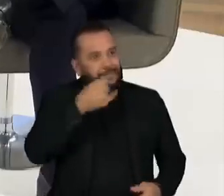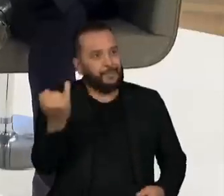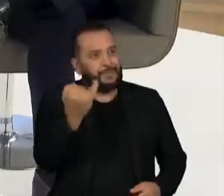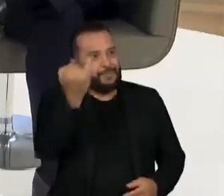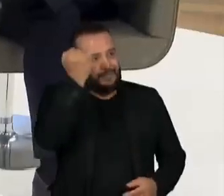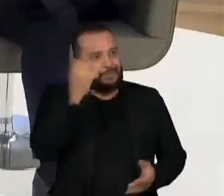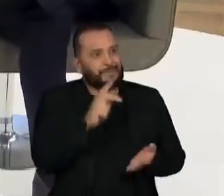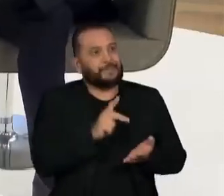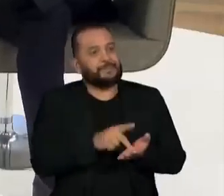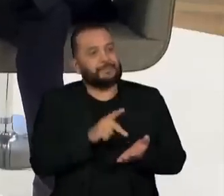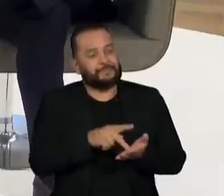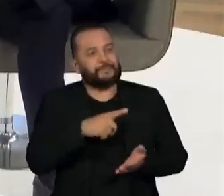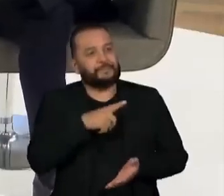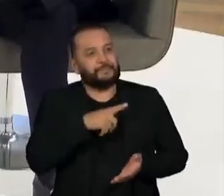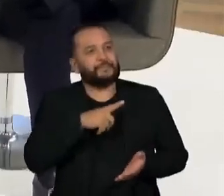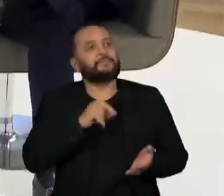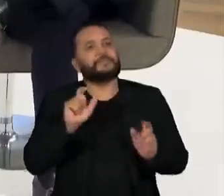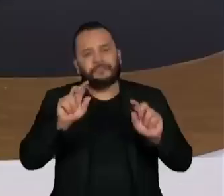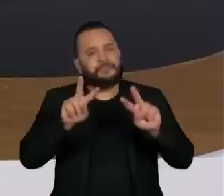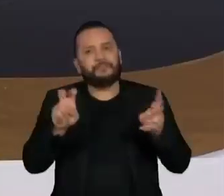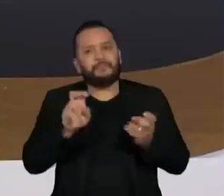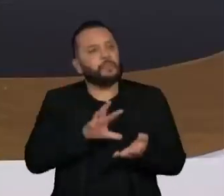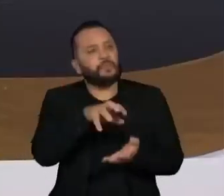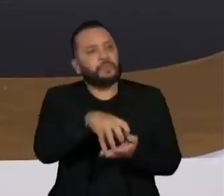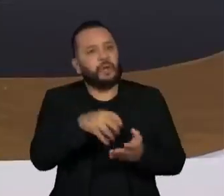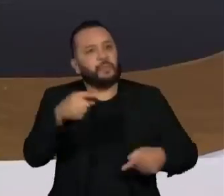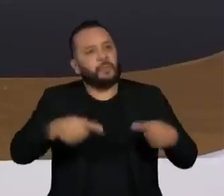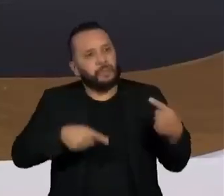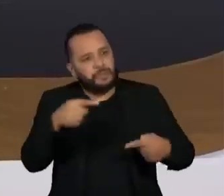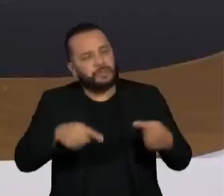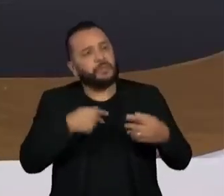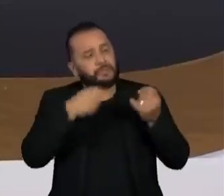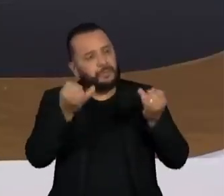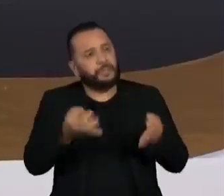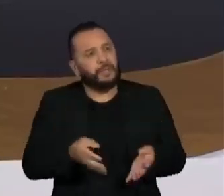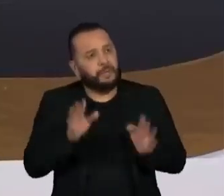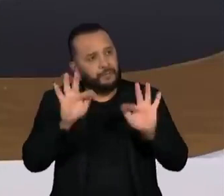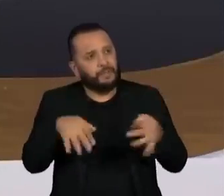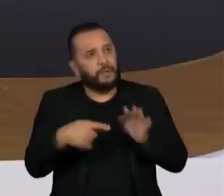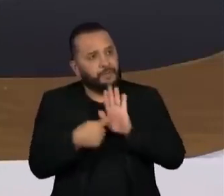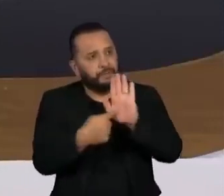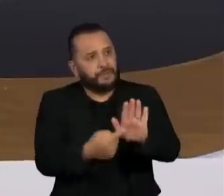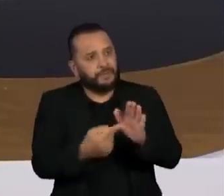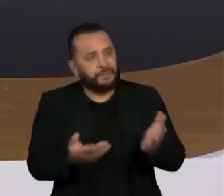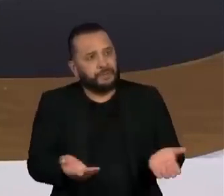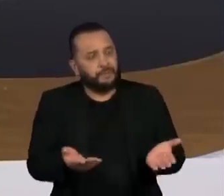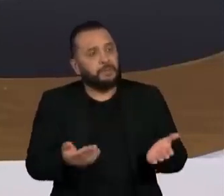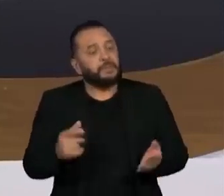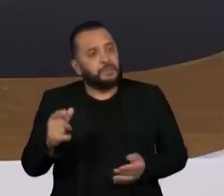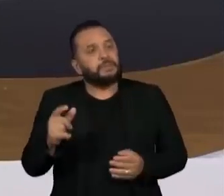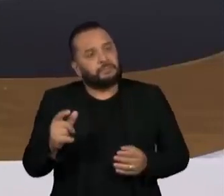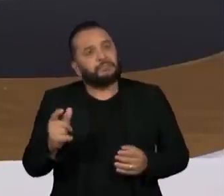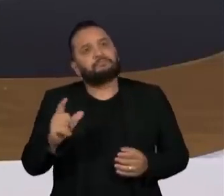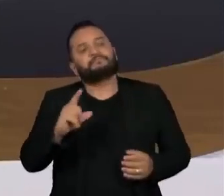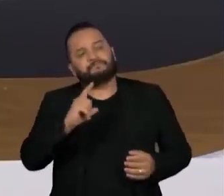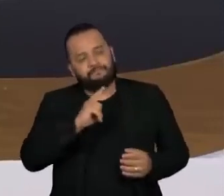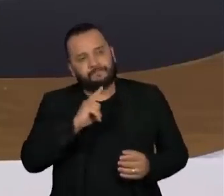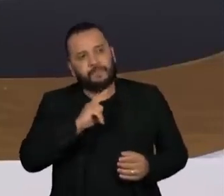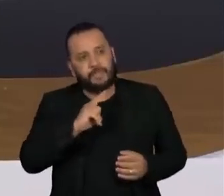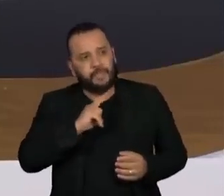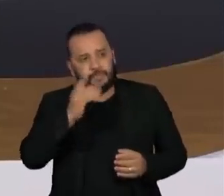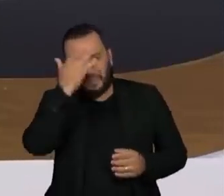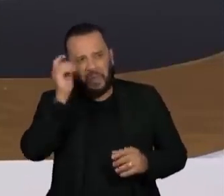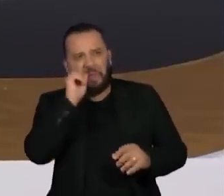queria começar pela questão institucional e política que eu me referi no final da apresentação grande parte da artilharia